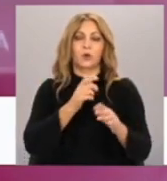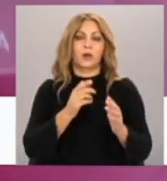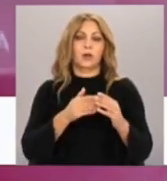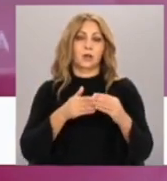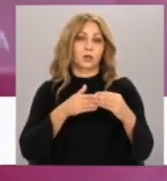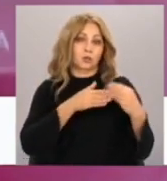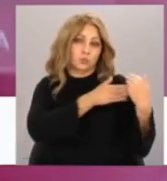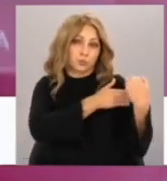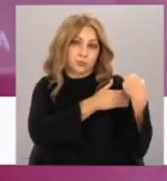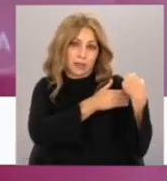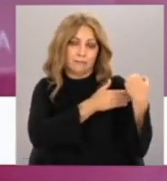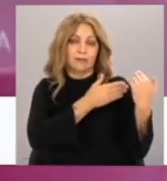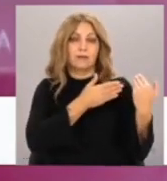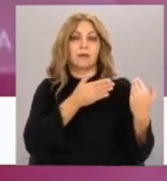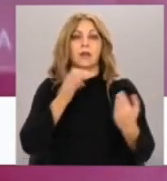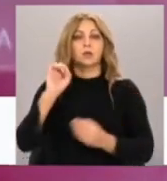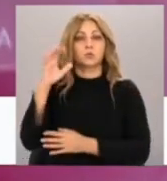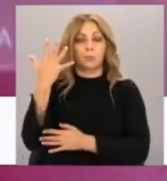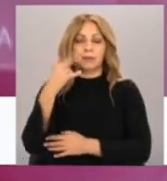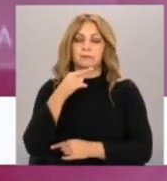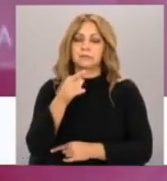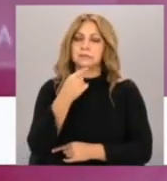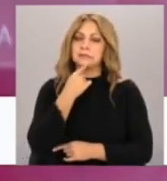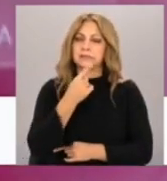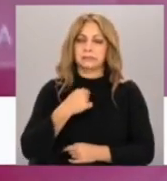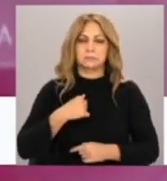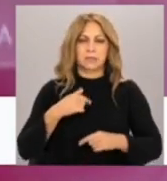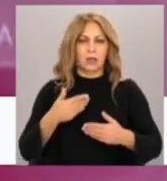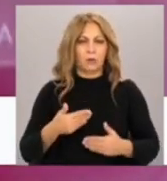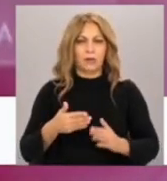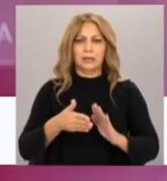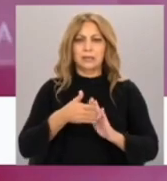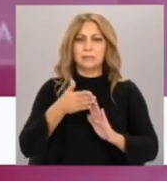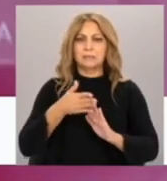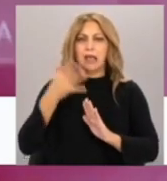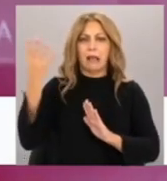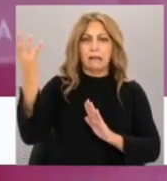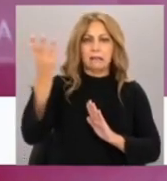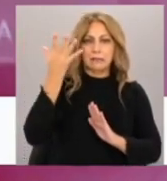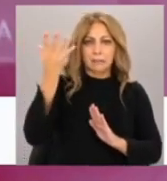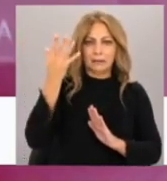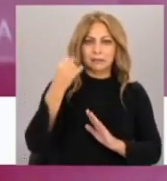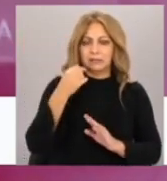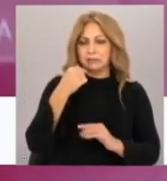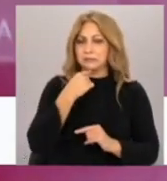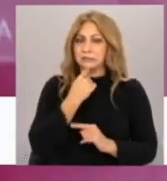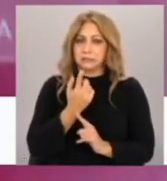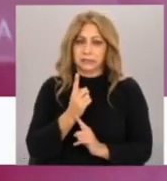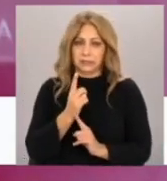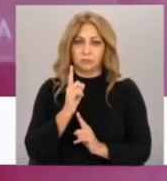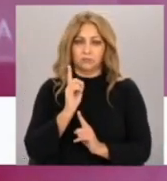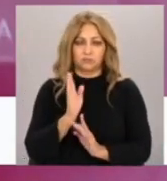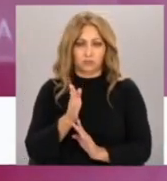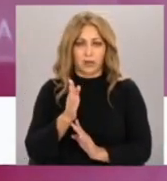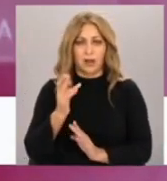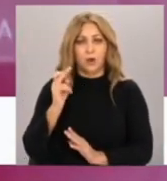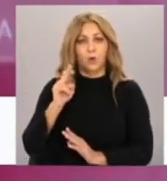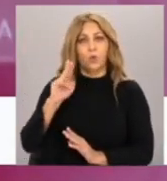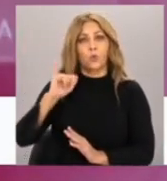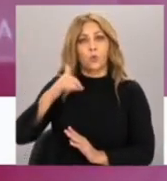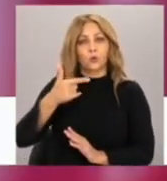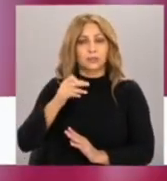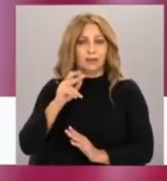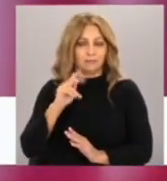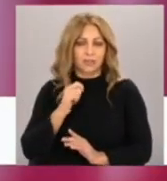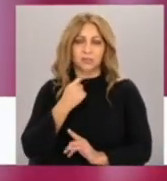recusou que estejamos perante uma emergência climática de resto também Rui Tavares e aqui esta